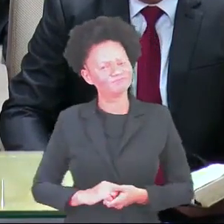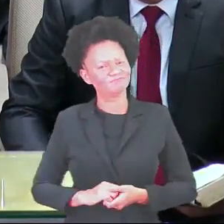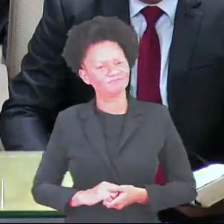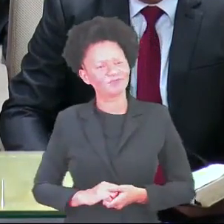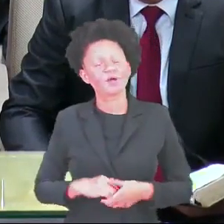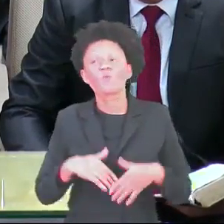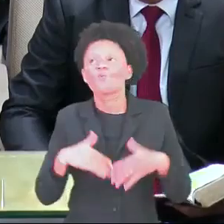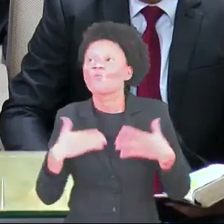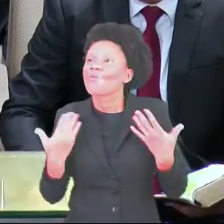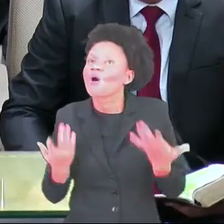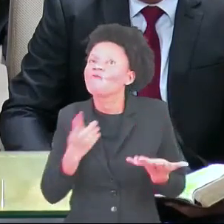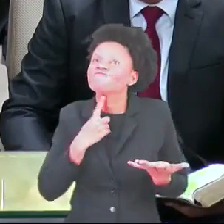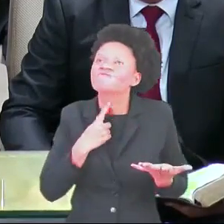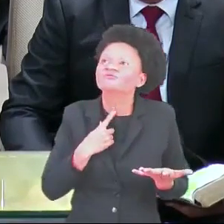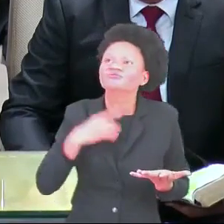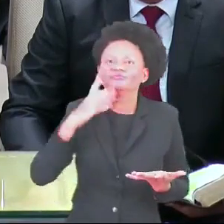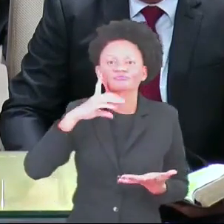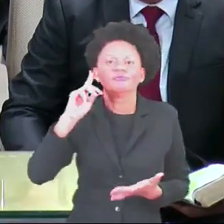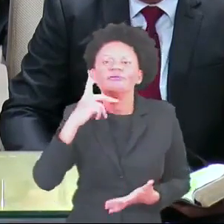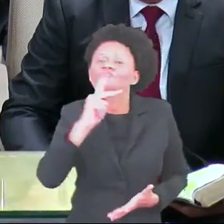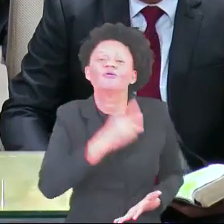Qual é a vontade de Deus para a sua vida, meu irmão?